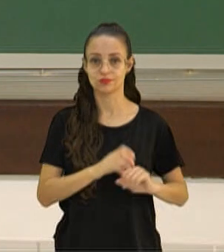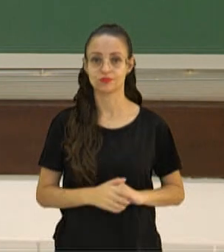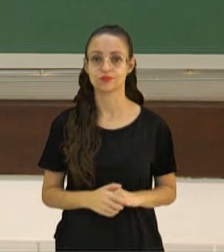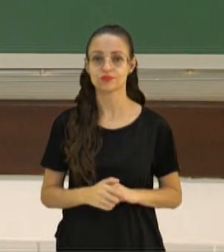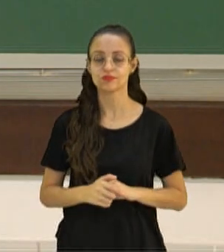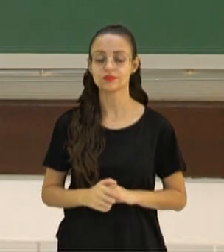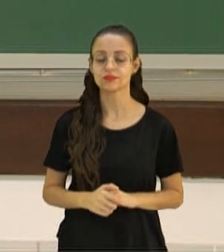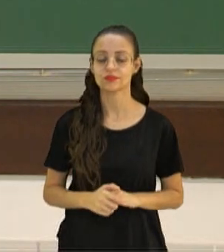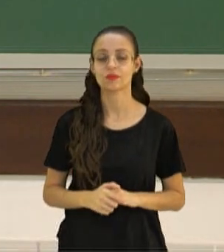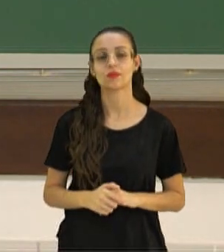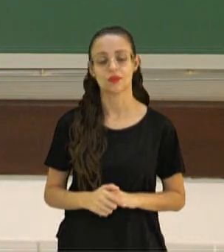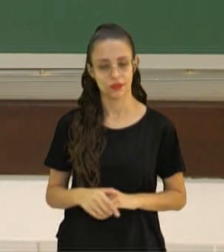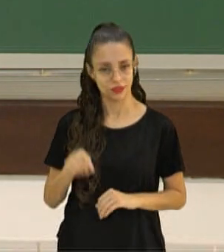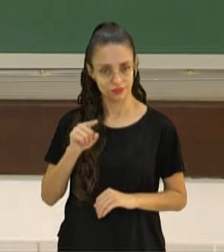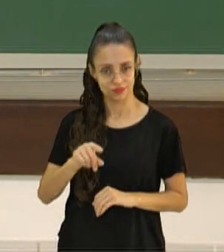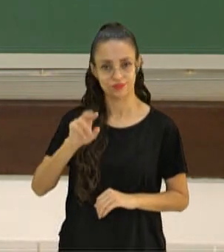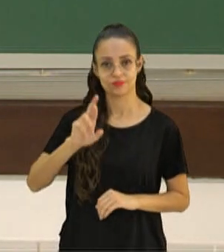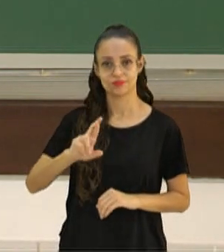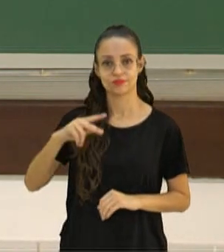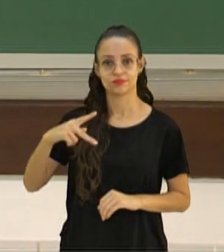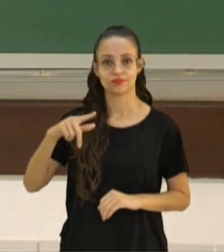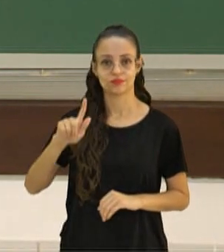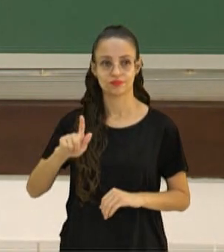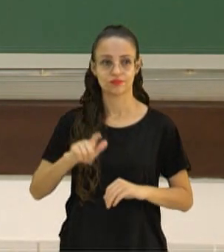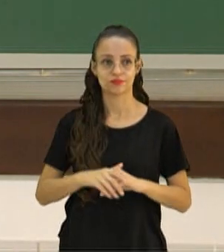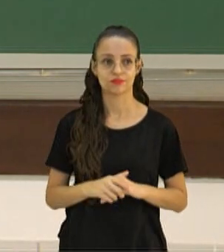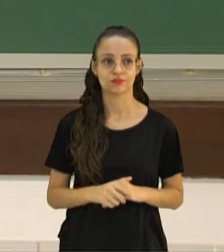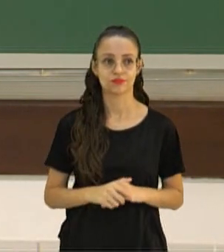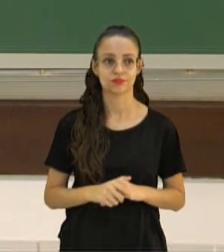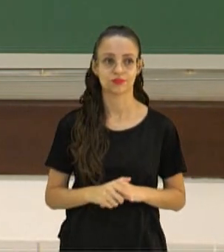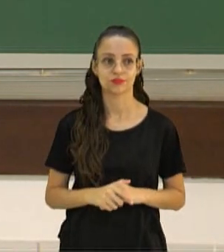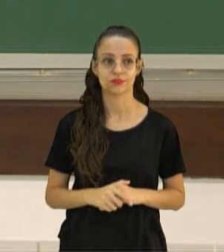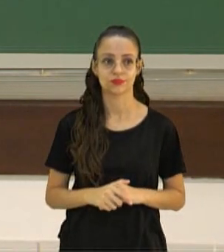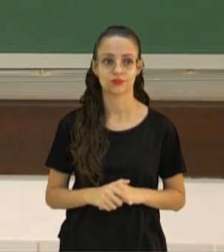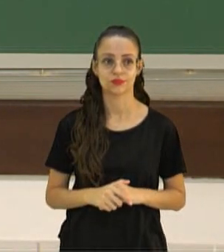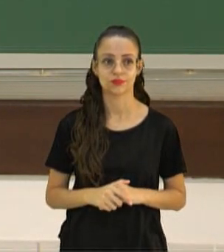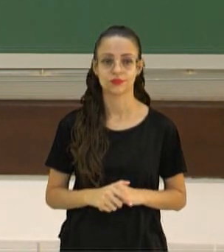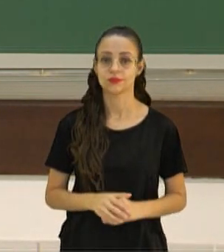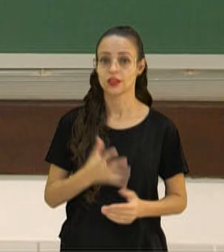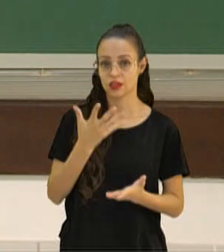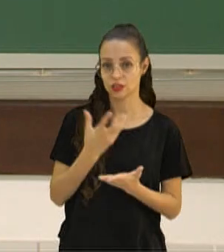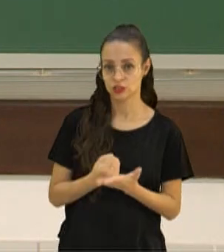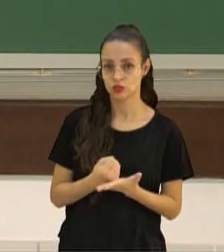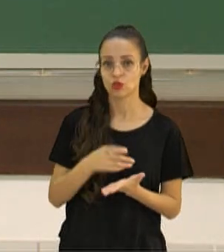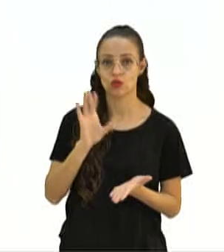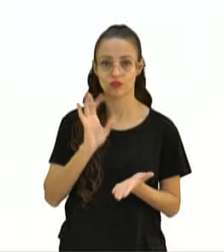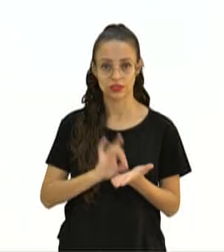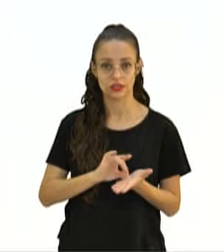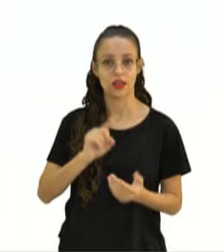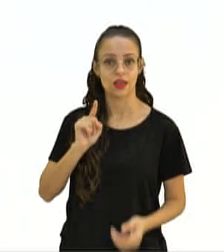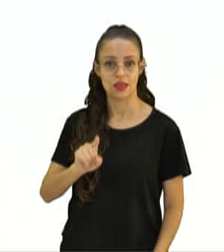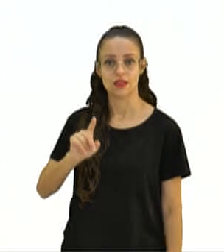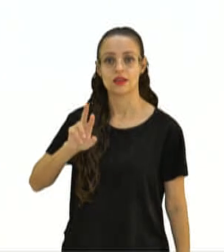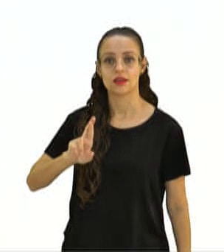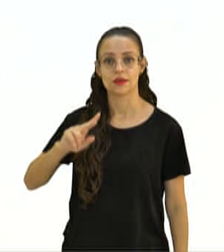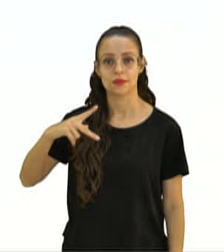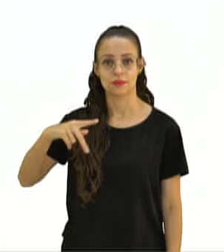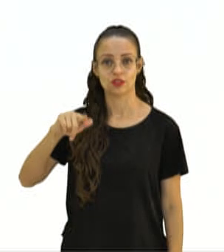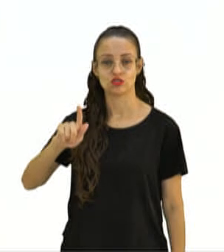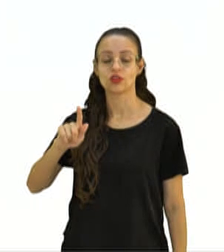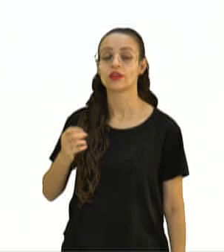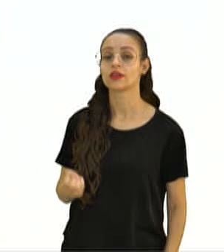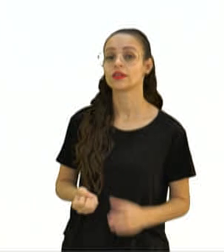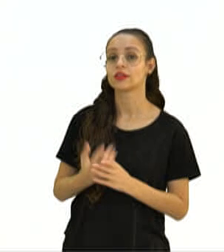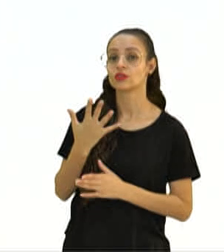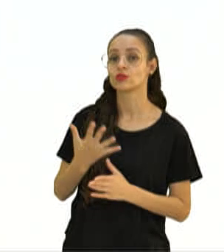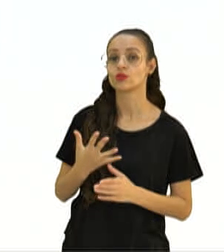daí acontece dentro do RPG. Então, em registros oficiais, o Role Play Game, o RPG, surgiu no